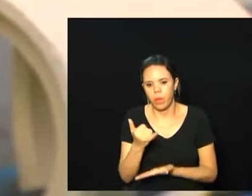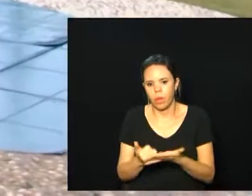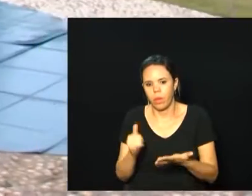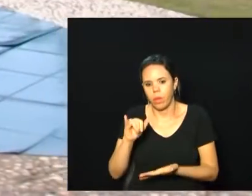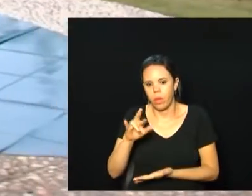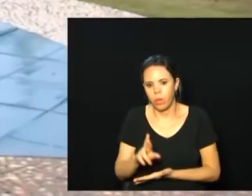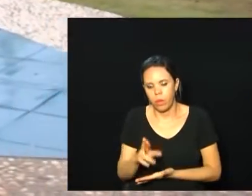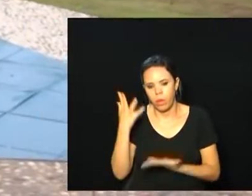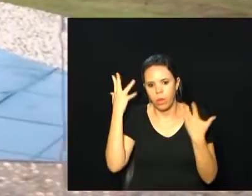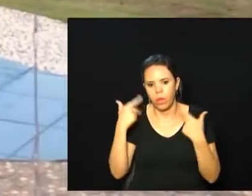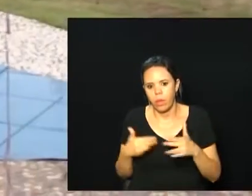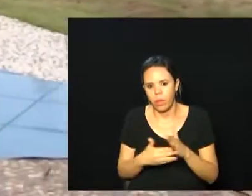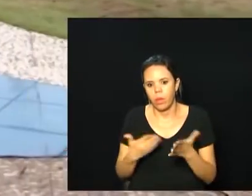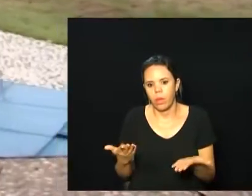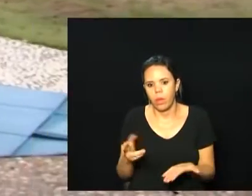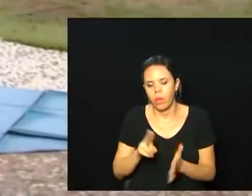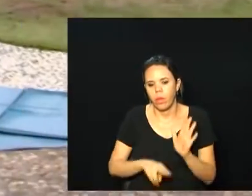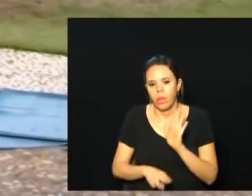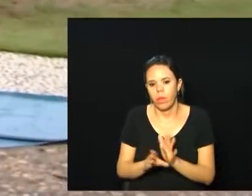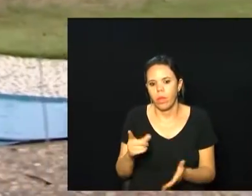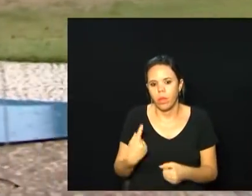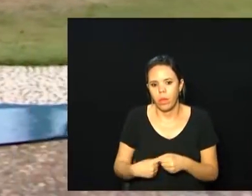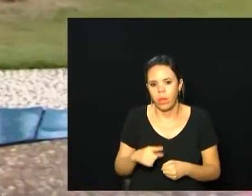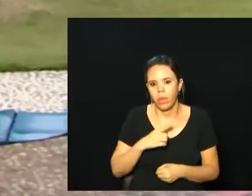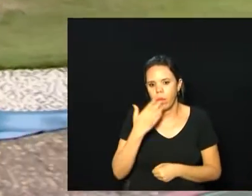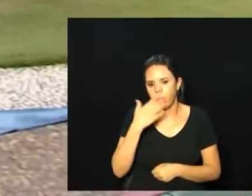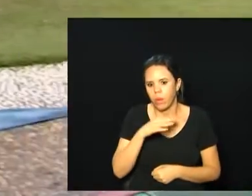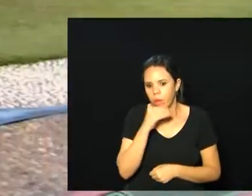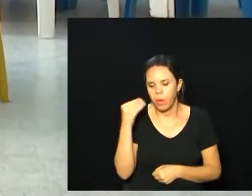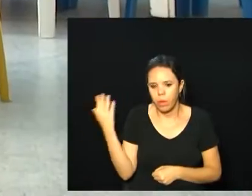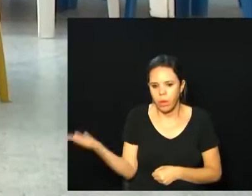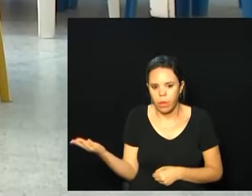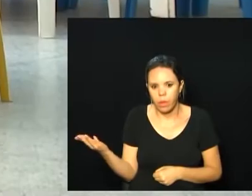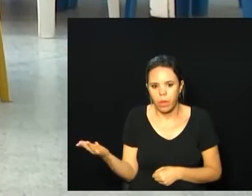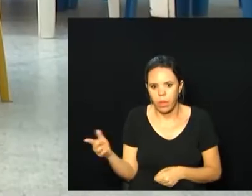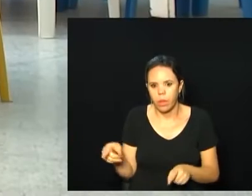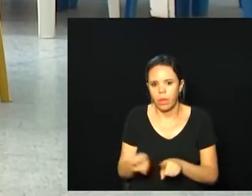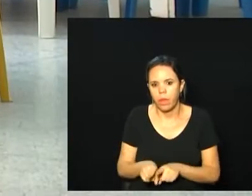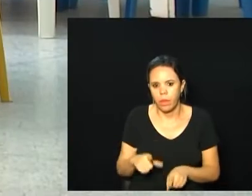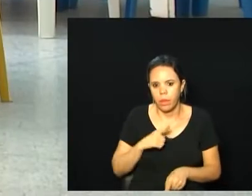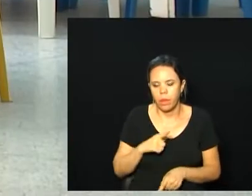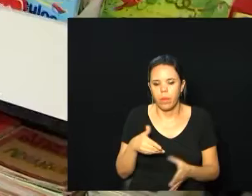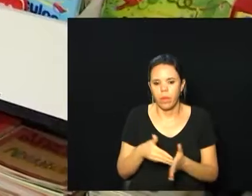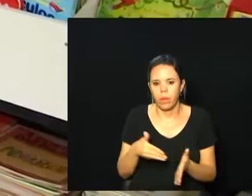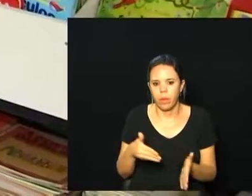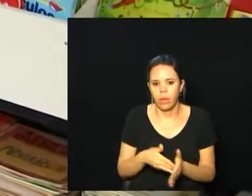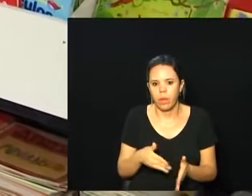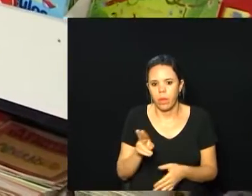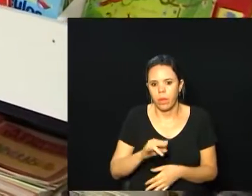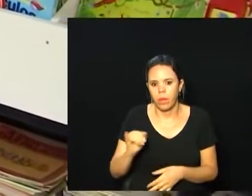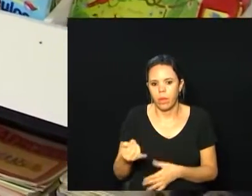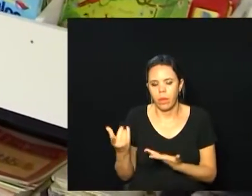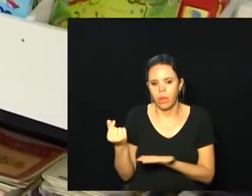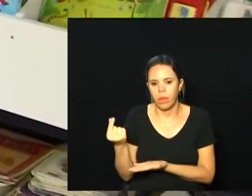renda. Essa última vem através do Fundo Municipal da Criança e do Adolescente e também tem restrições quanto à utilização